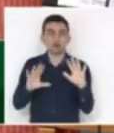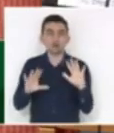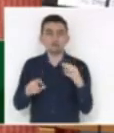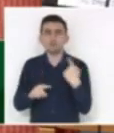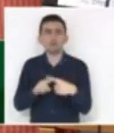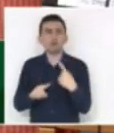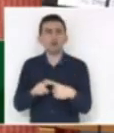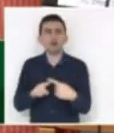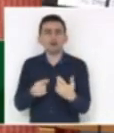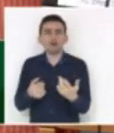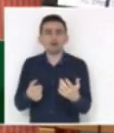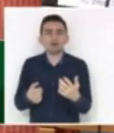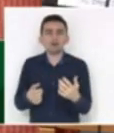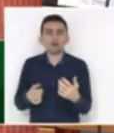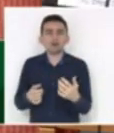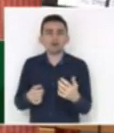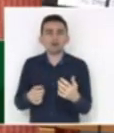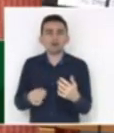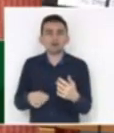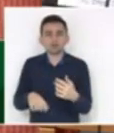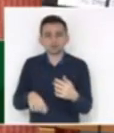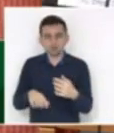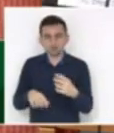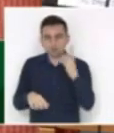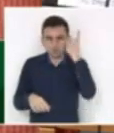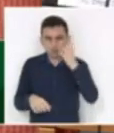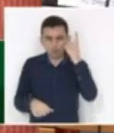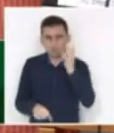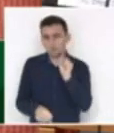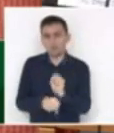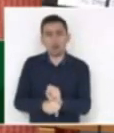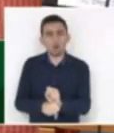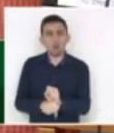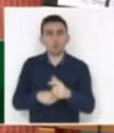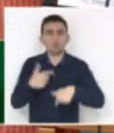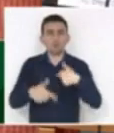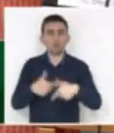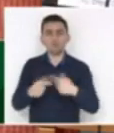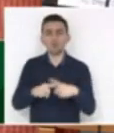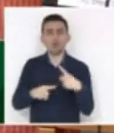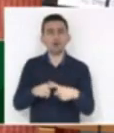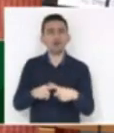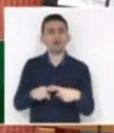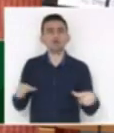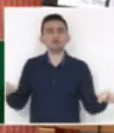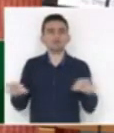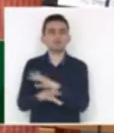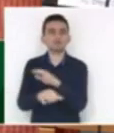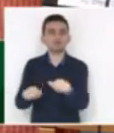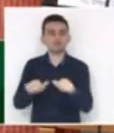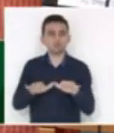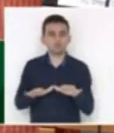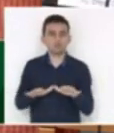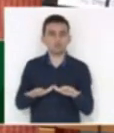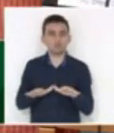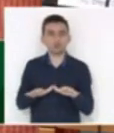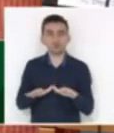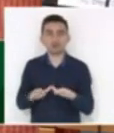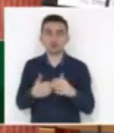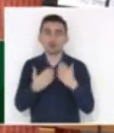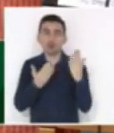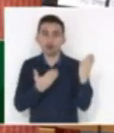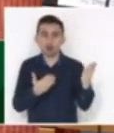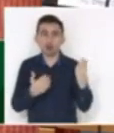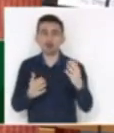repente, encerra a sessão? Será que os deputados pararam de trabalhar agora? Por que que encerra a sessão? E não acontece isso na Câmara dos Deputados,